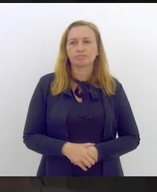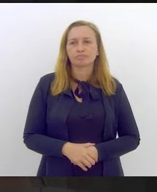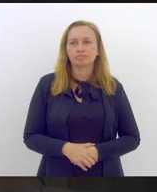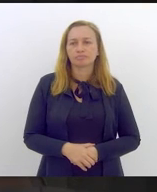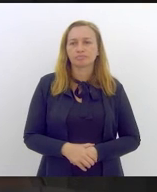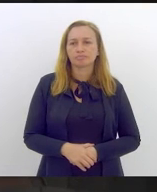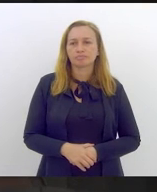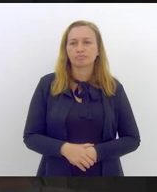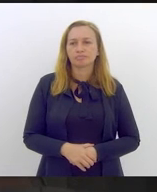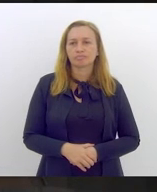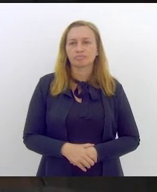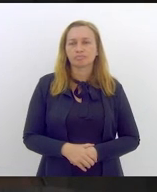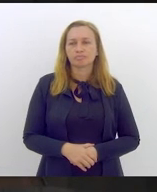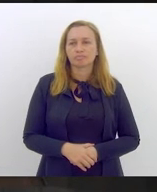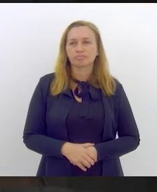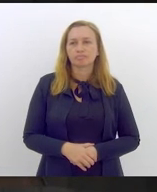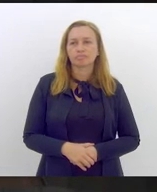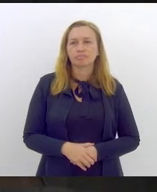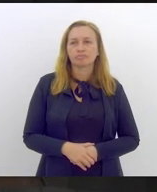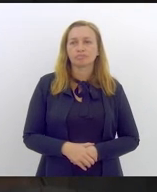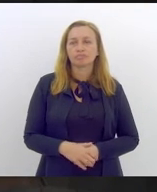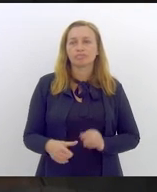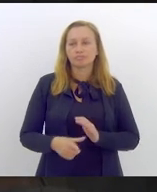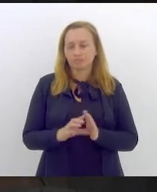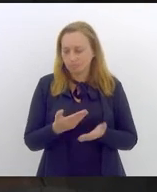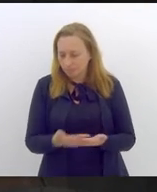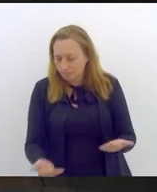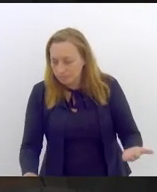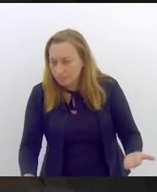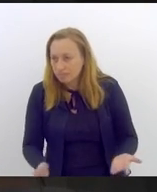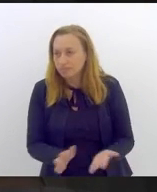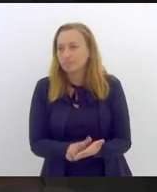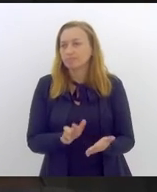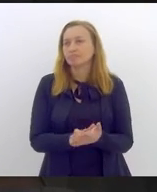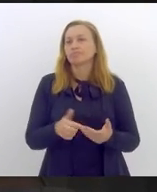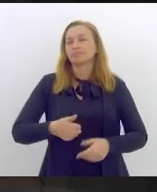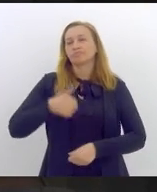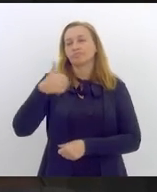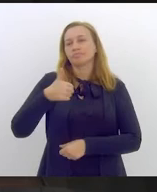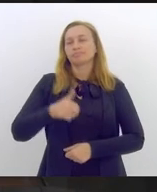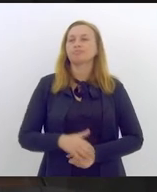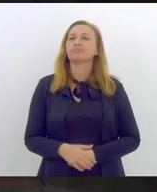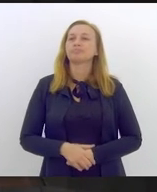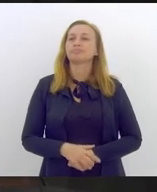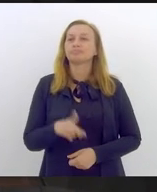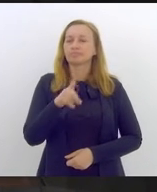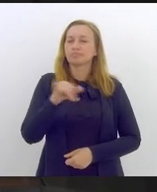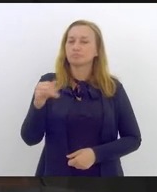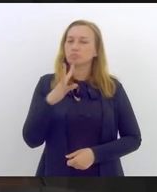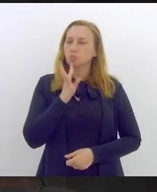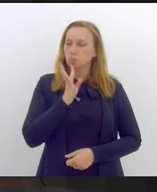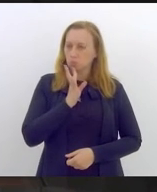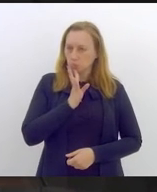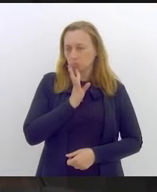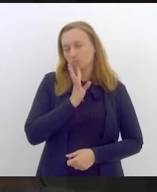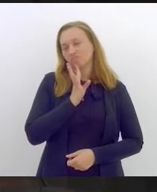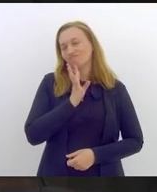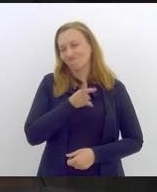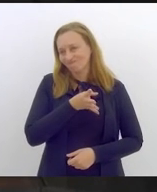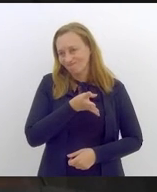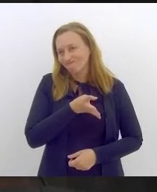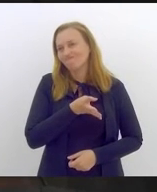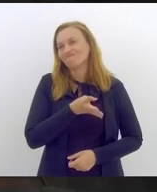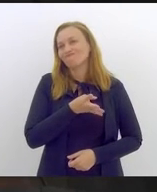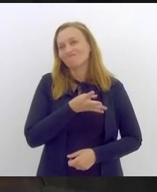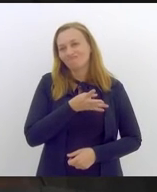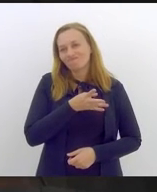quero sintetizar em três como eu dizia antes de cair os papéis a primeira delas a primeira delas Darci reconhecia que